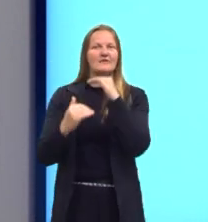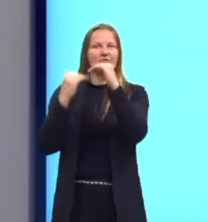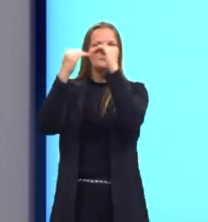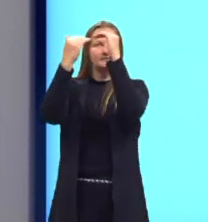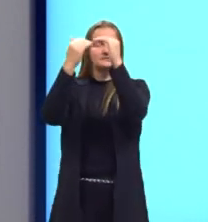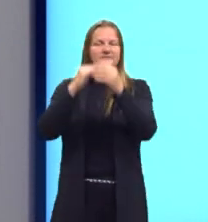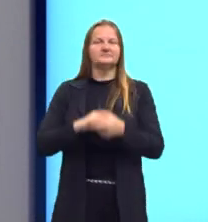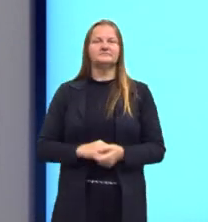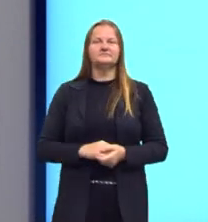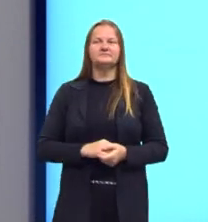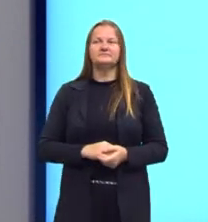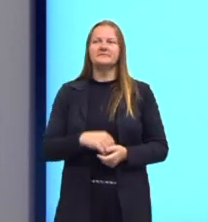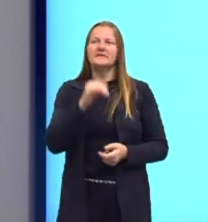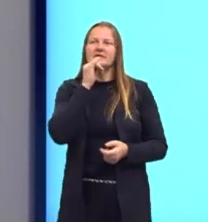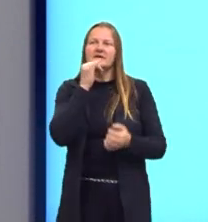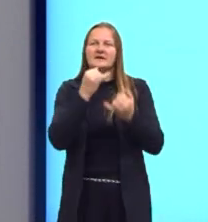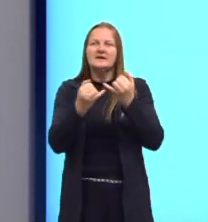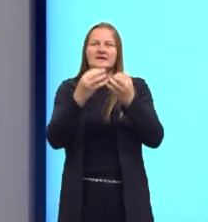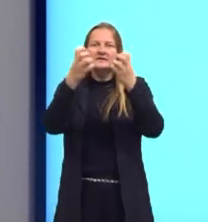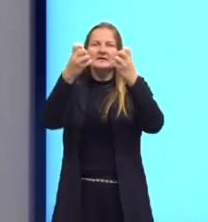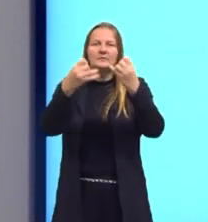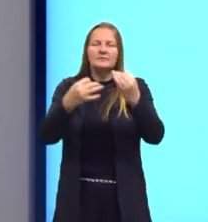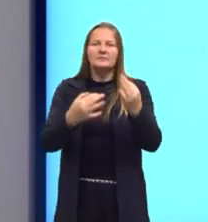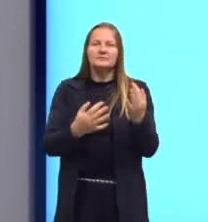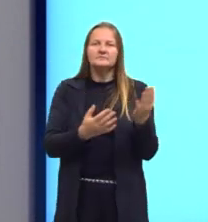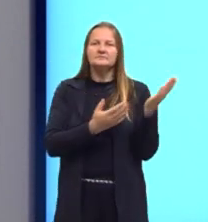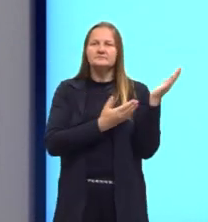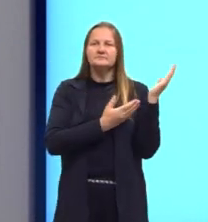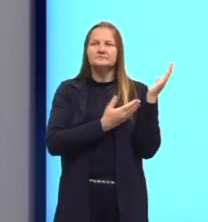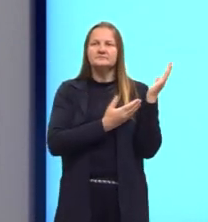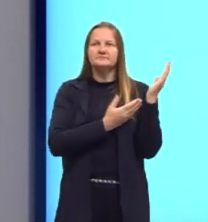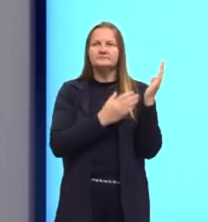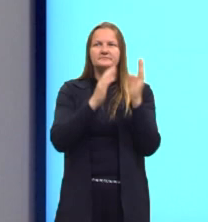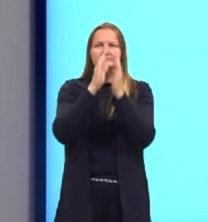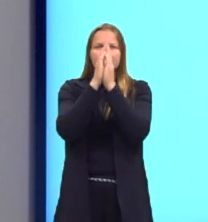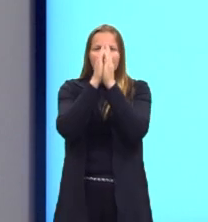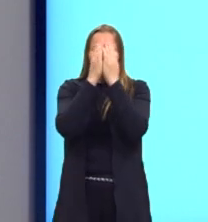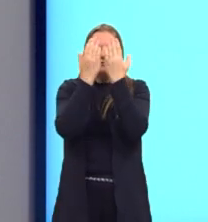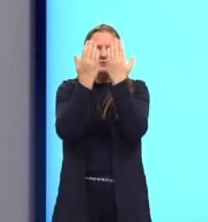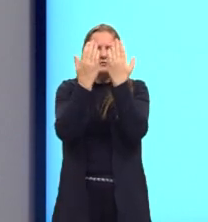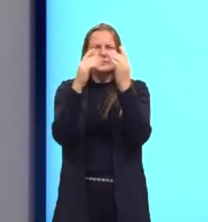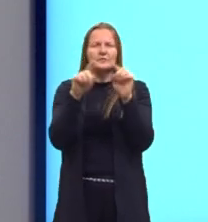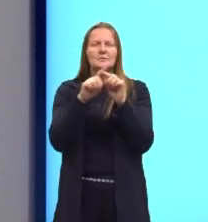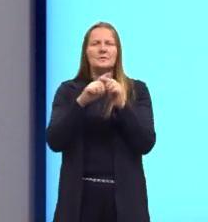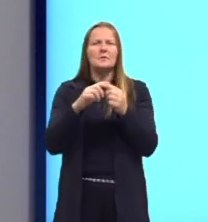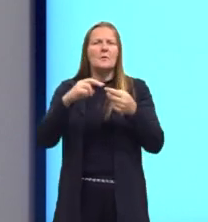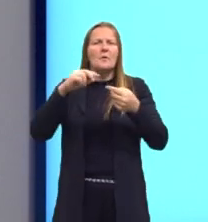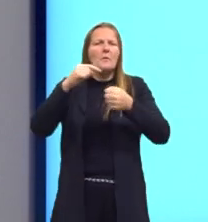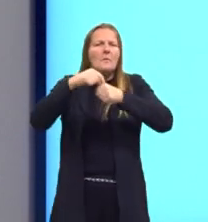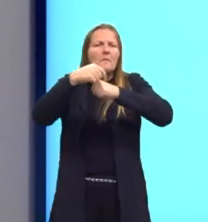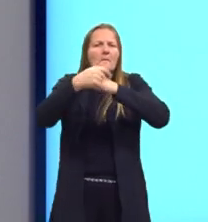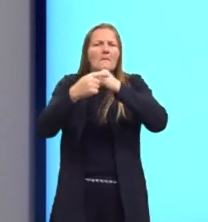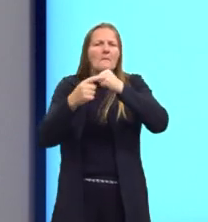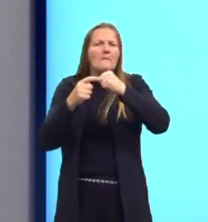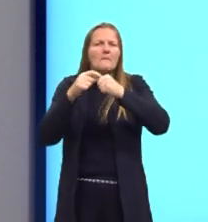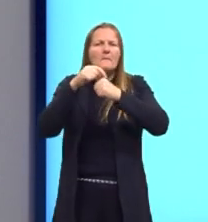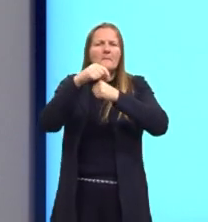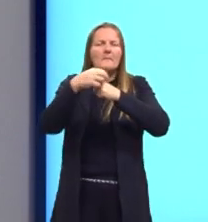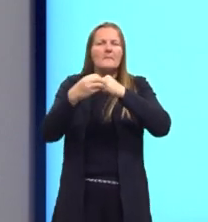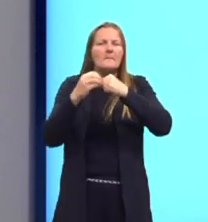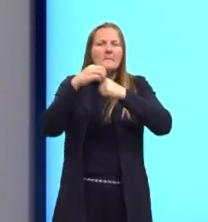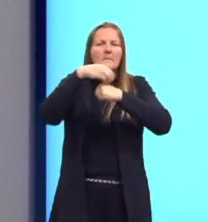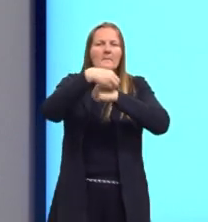a outra outro exemplo de homologia então é a nível molecular que o código genético